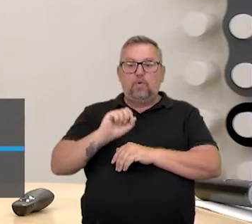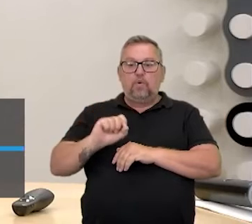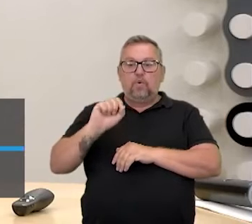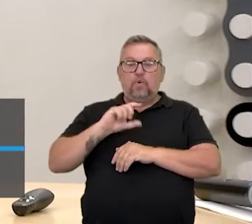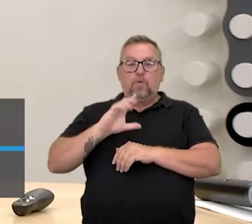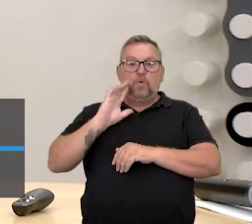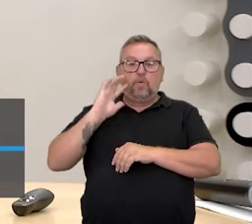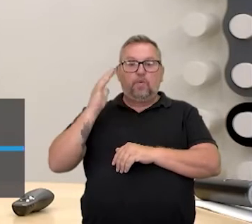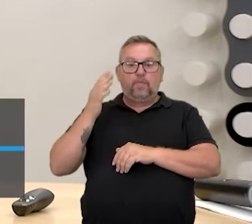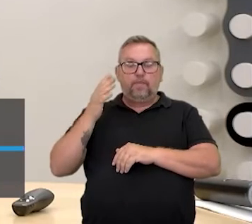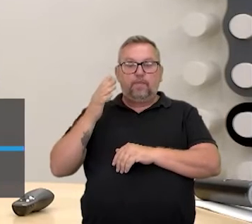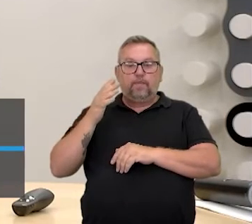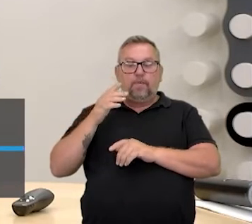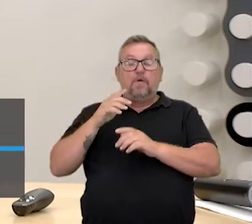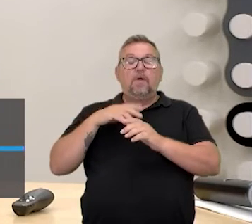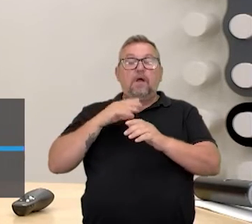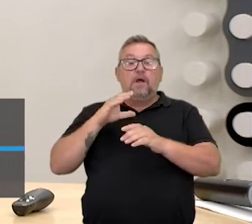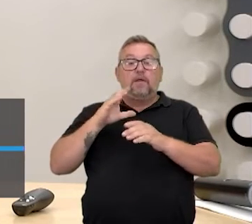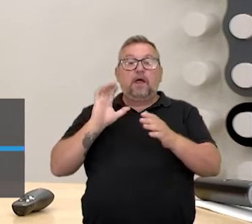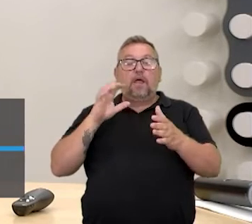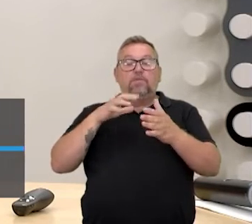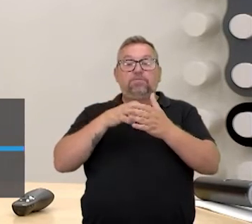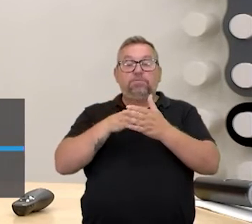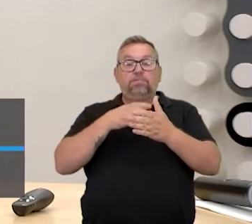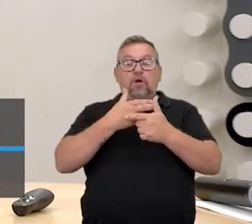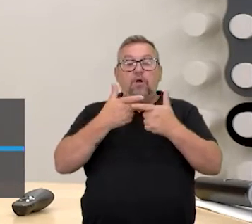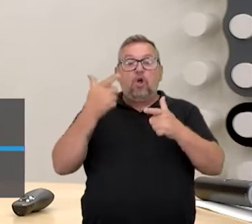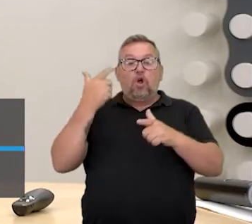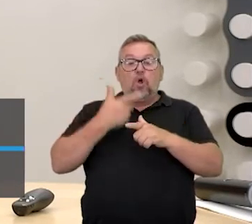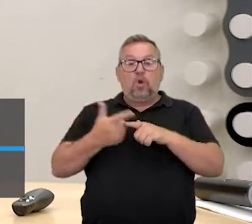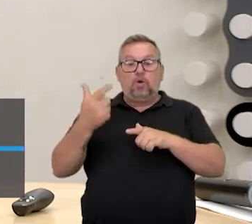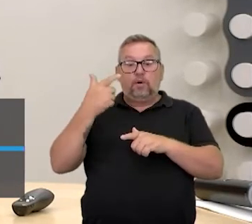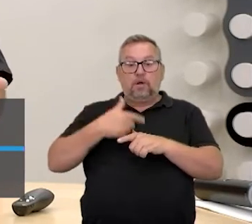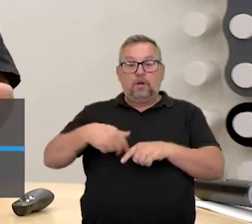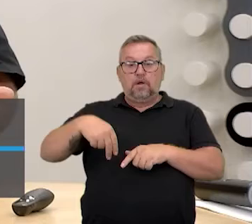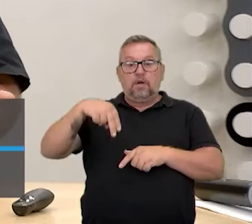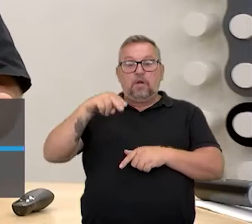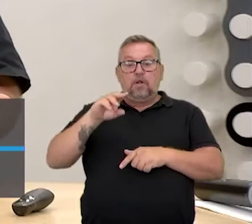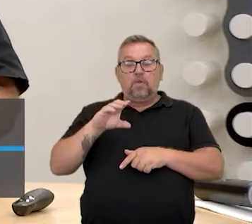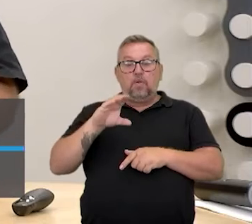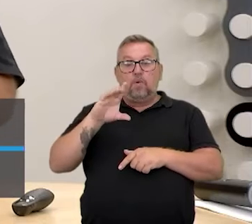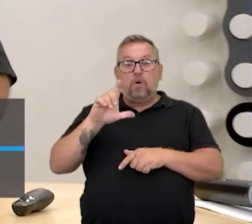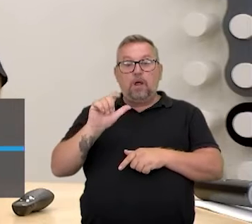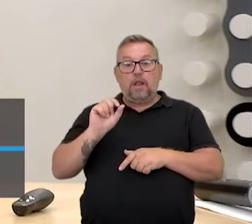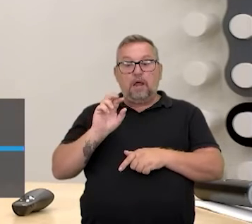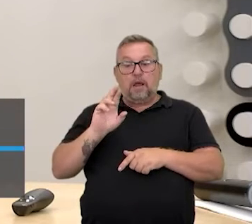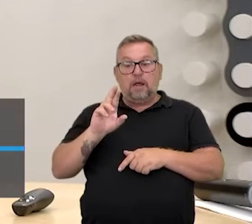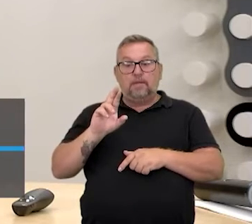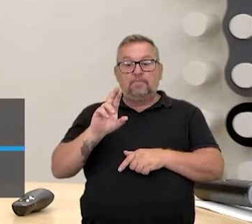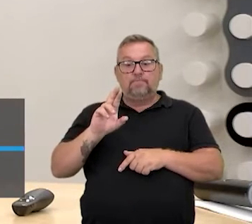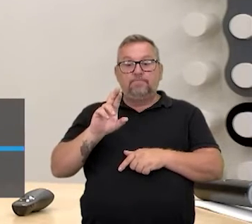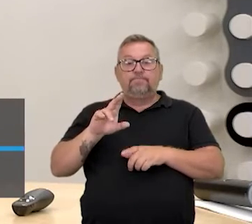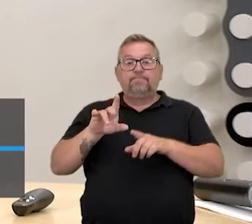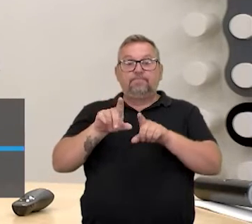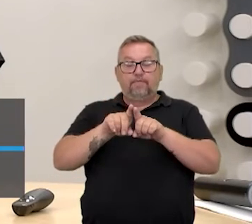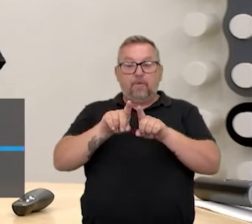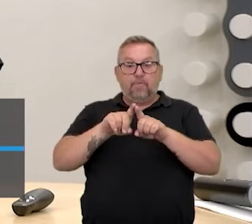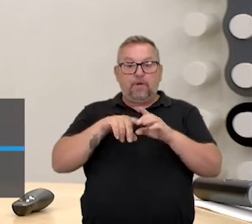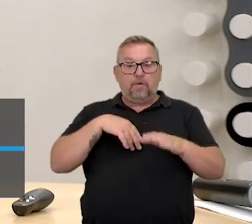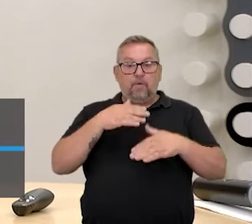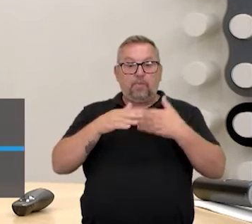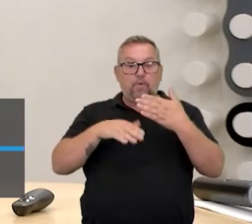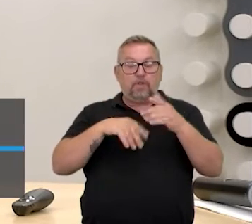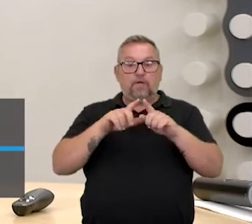dos acidentes nucleares. É uma das razões da interferência do ser humano, inclusive no